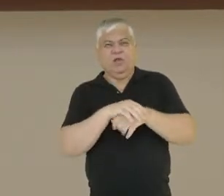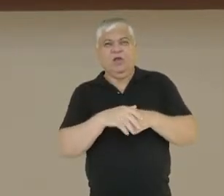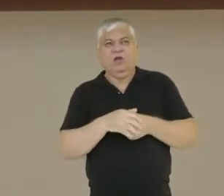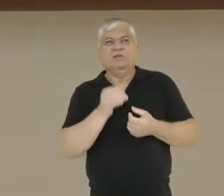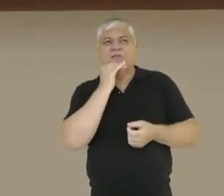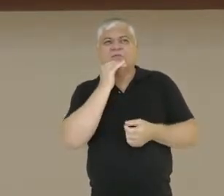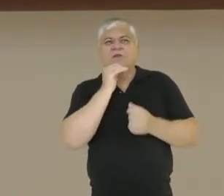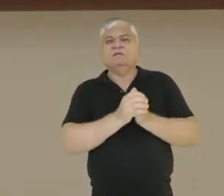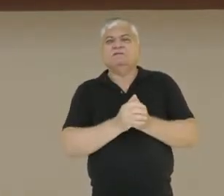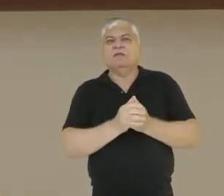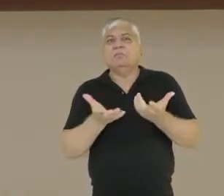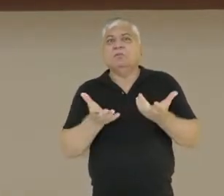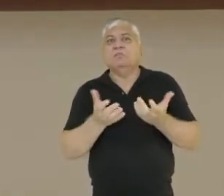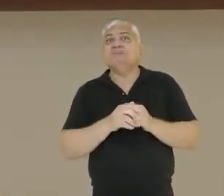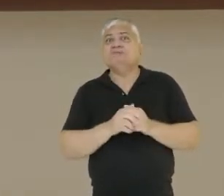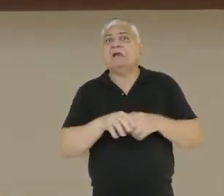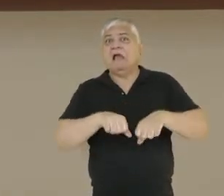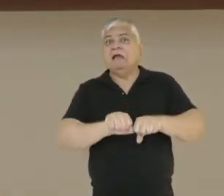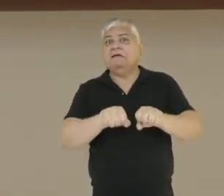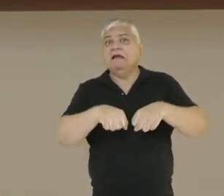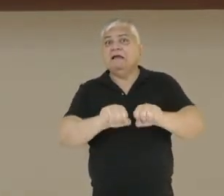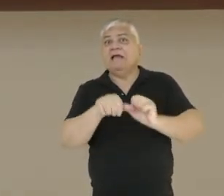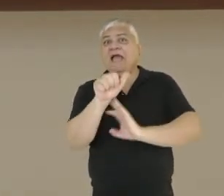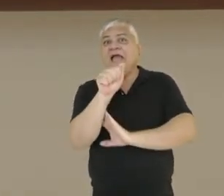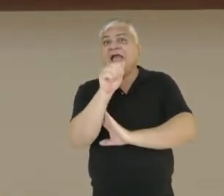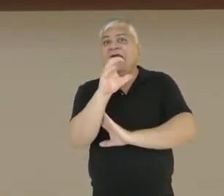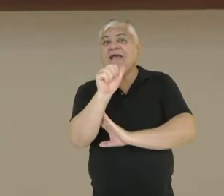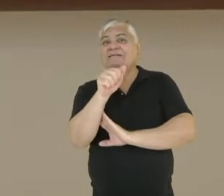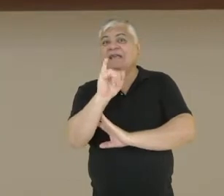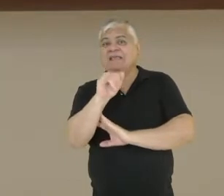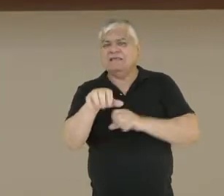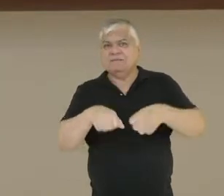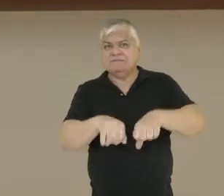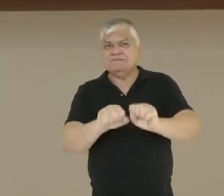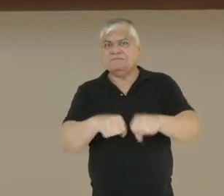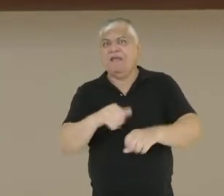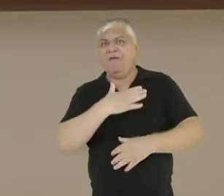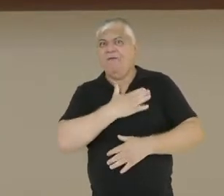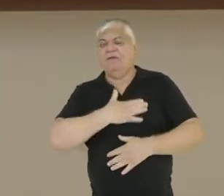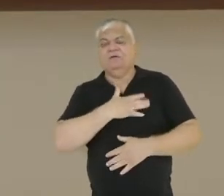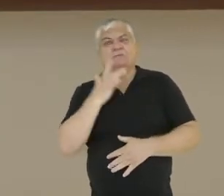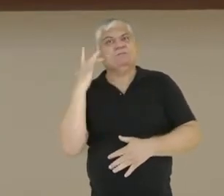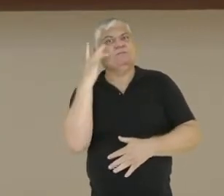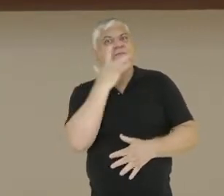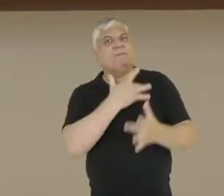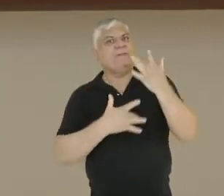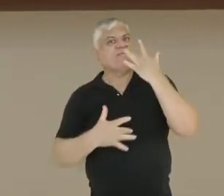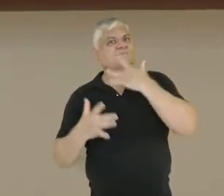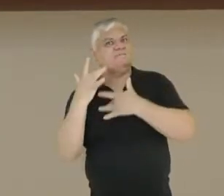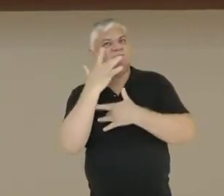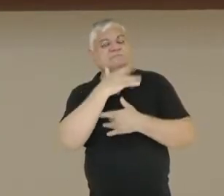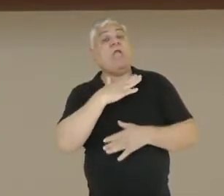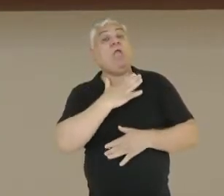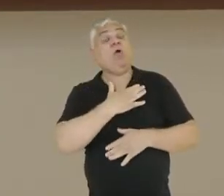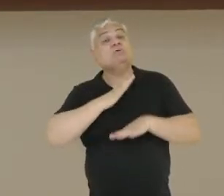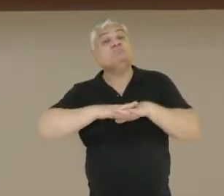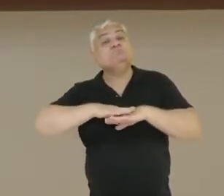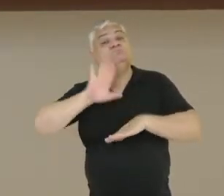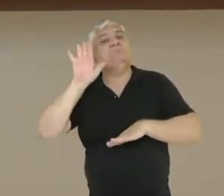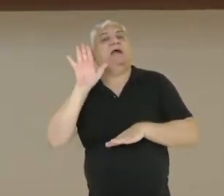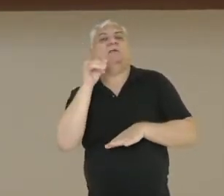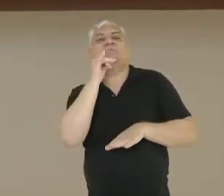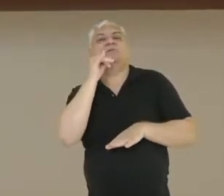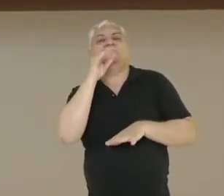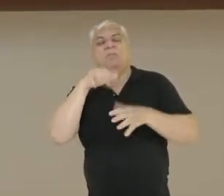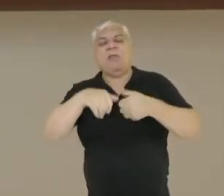seus complementos favoritos no açaí? Eu adoro açaí, é bem gostoso. Só que eu confesso que eu gosto mais das coisas que vêm no açaí,